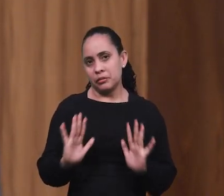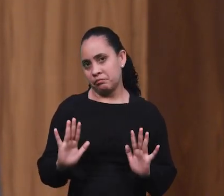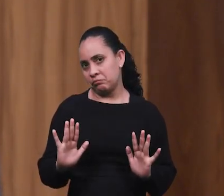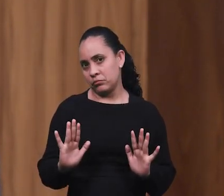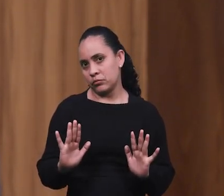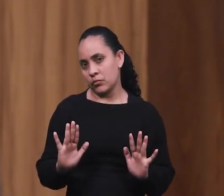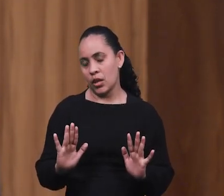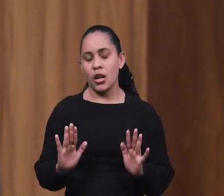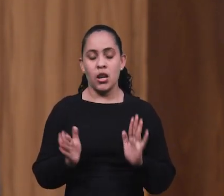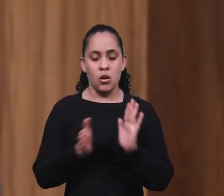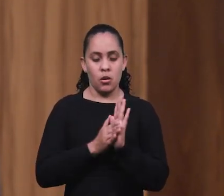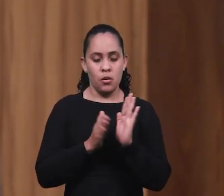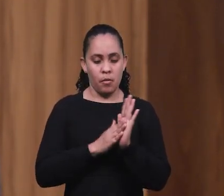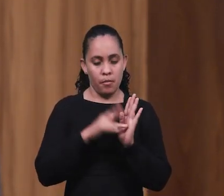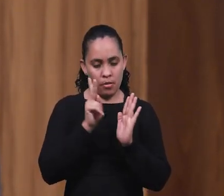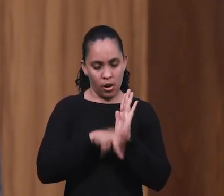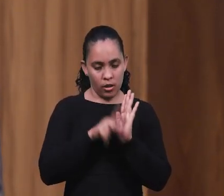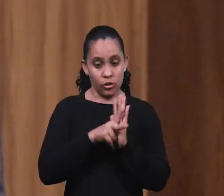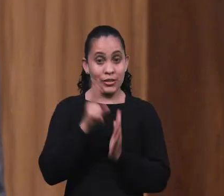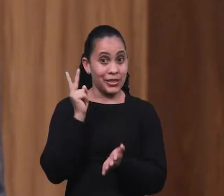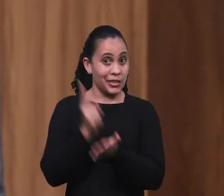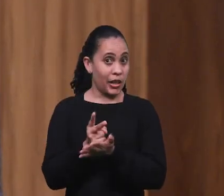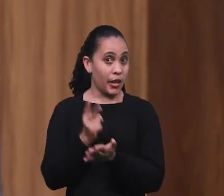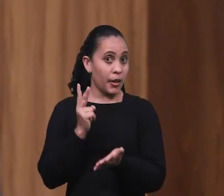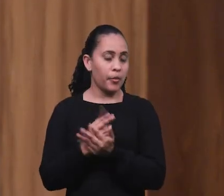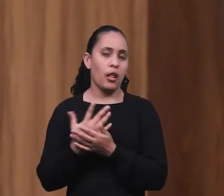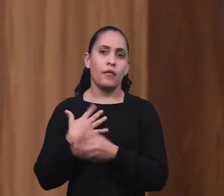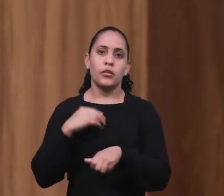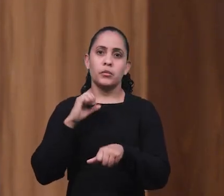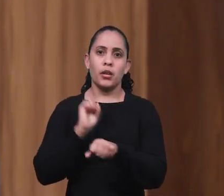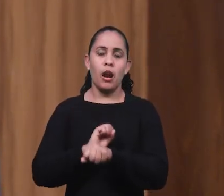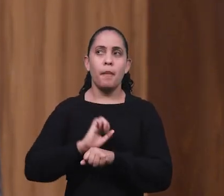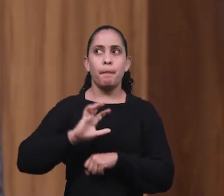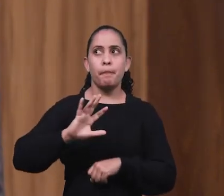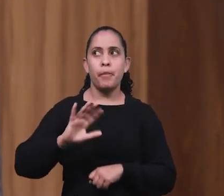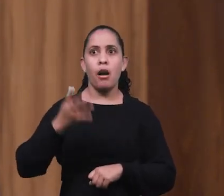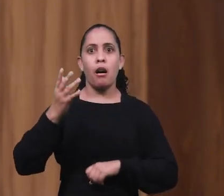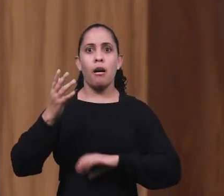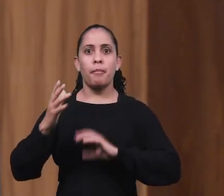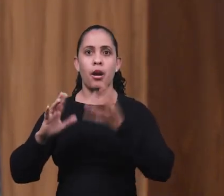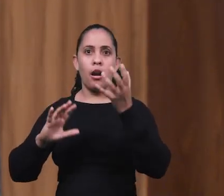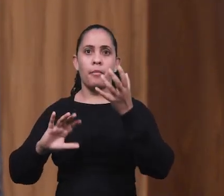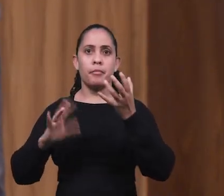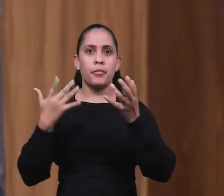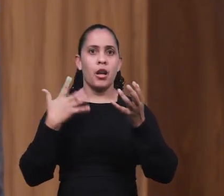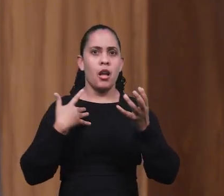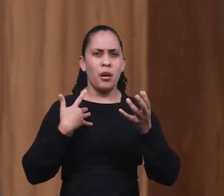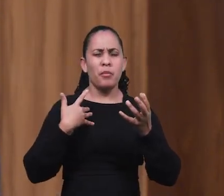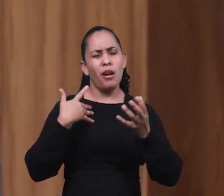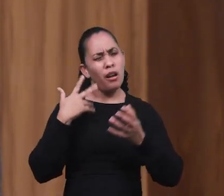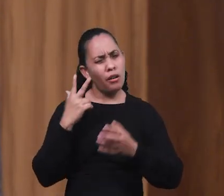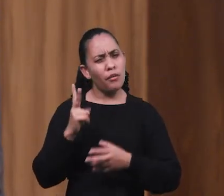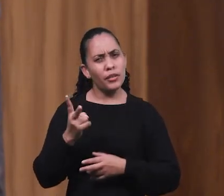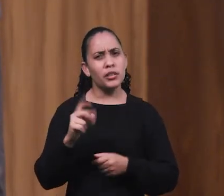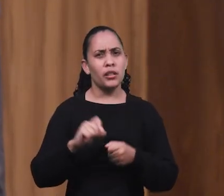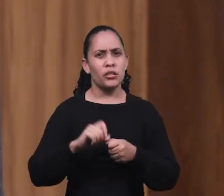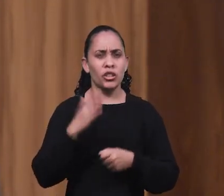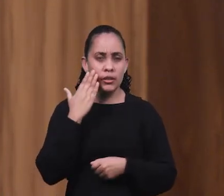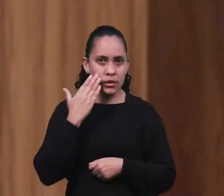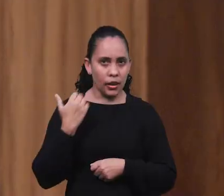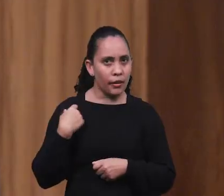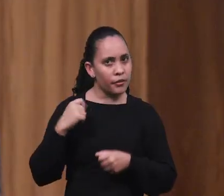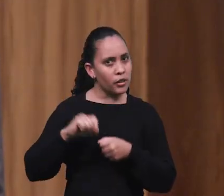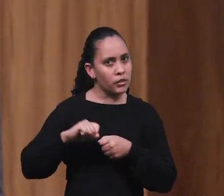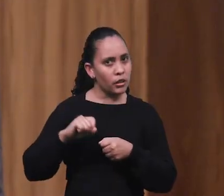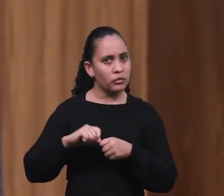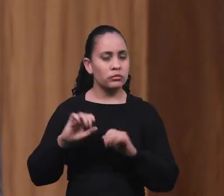a gente disse, eu planejo isso sempre, ou eu vou esperando as coisas acontecerem, isto é, eu vou fazendo empiricamente, eu já